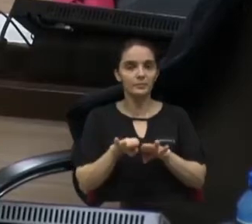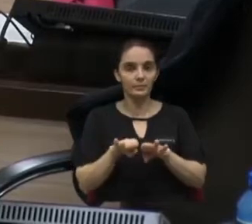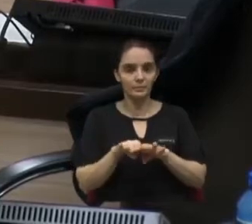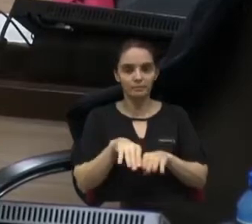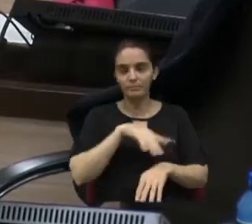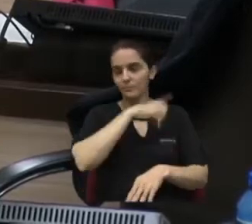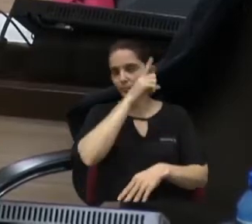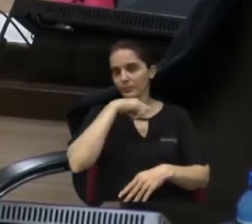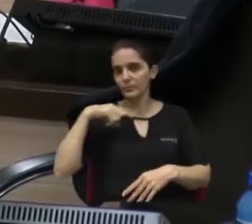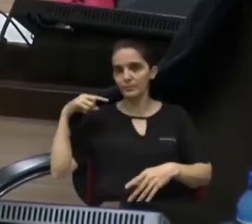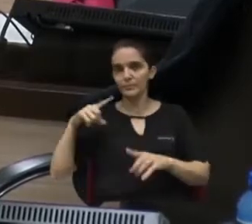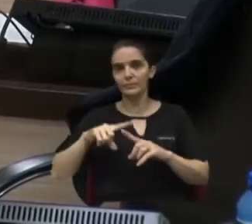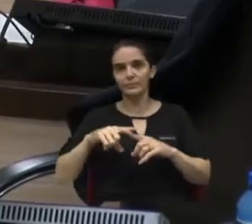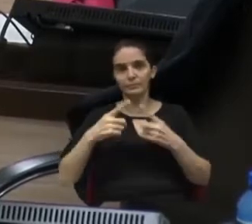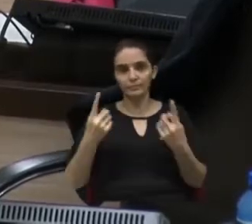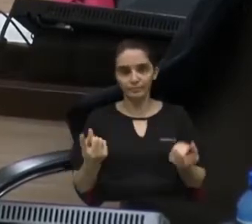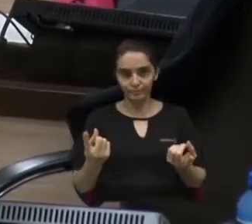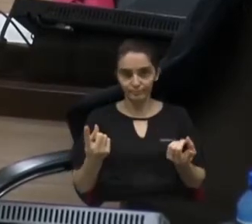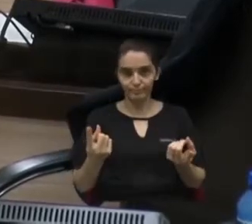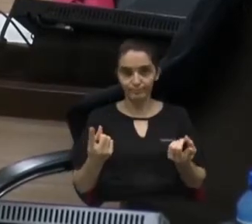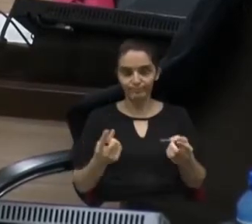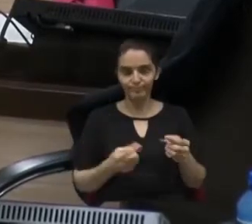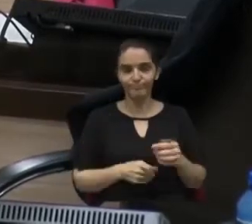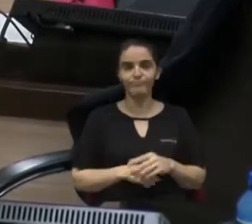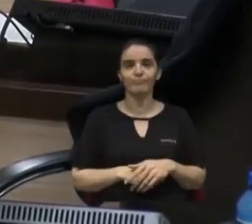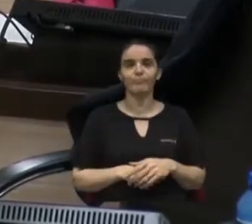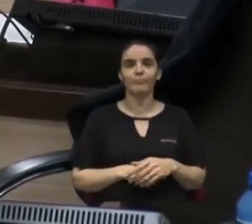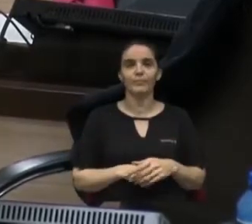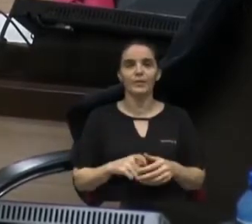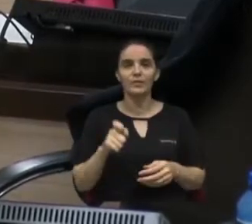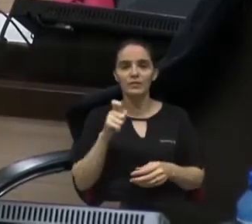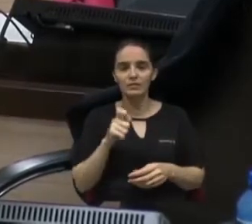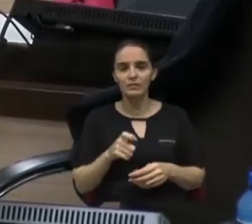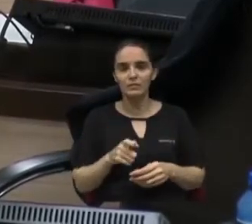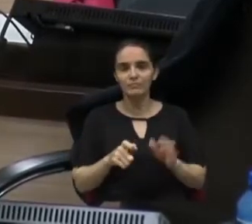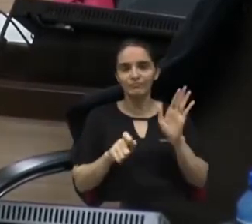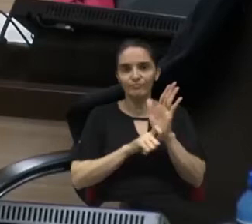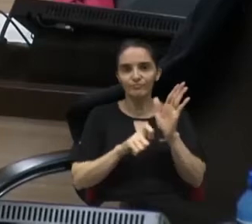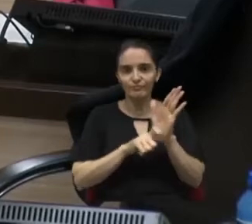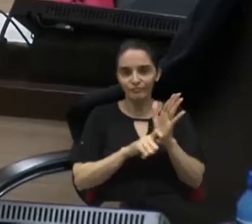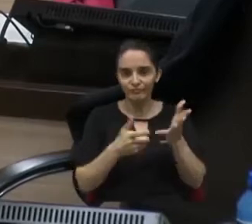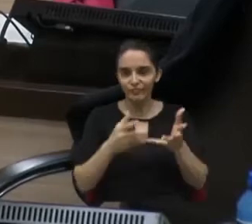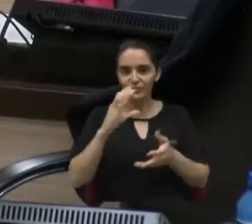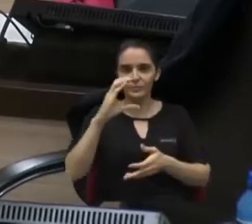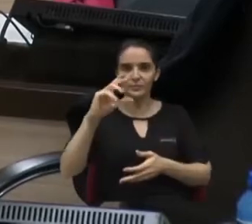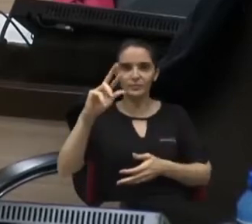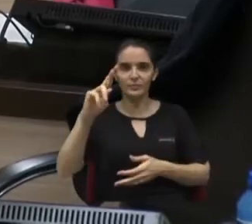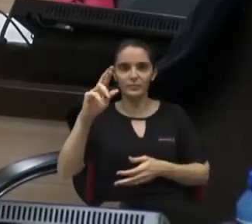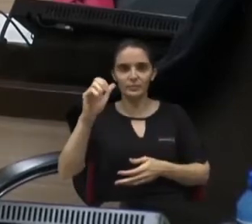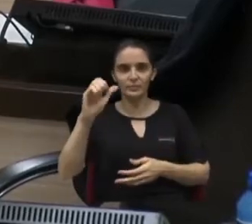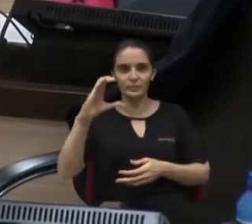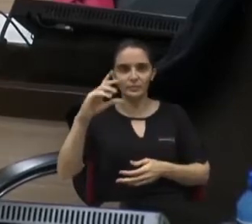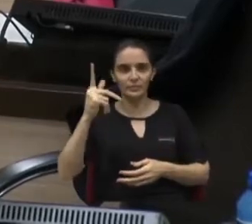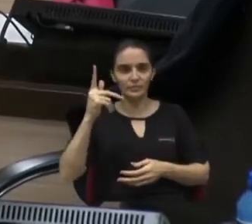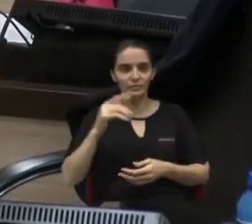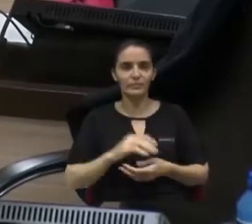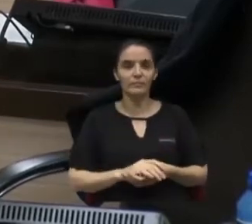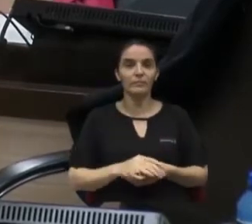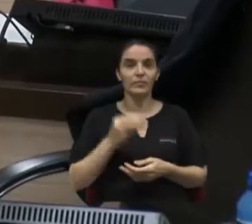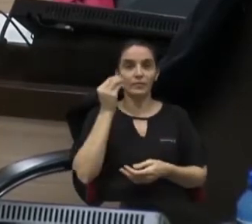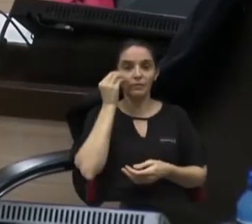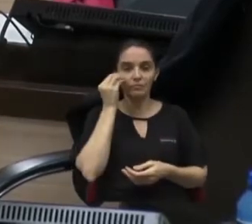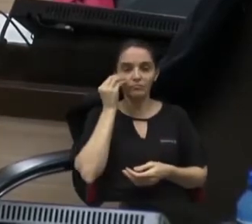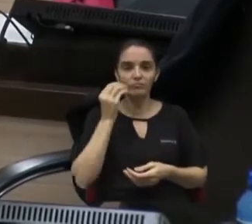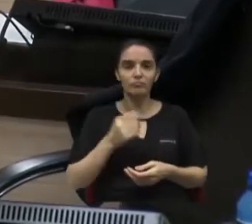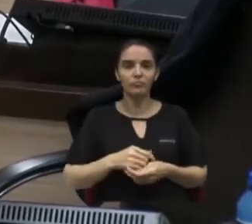infelizmente, o maldito crack, né? Por isso que bateu, tentou bater na minha mãe cadeirante,